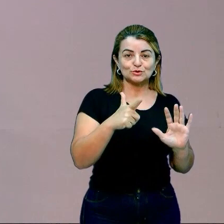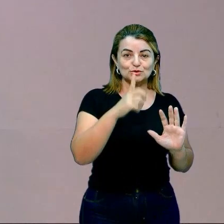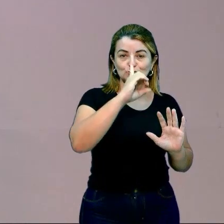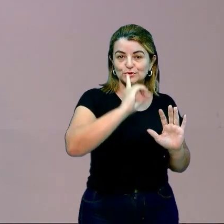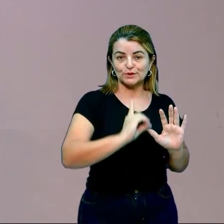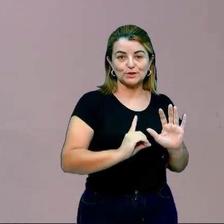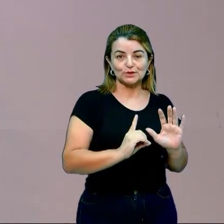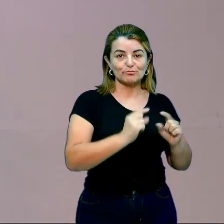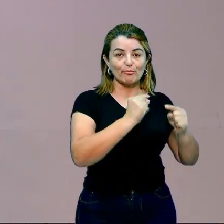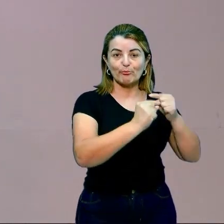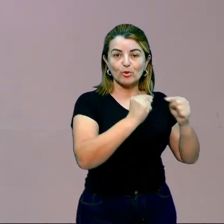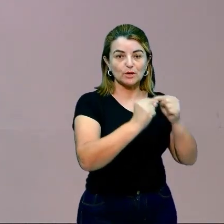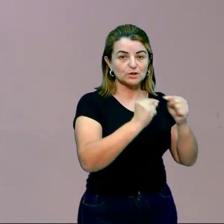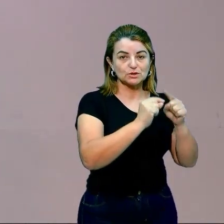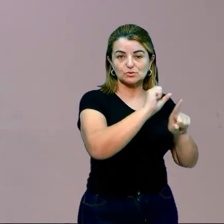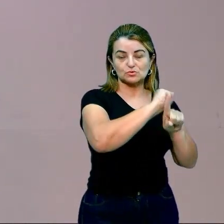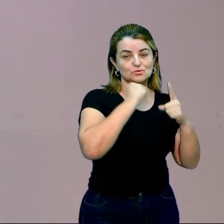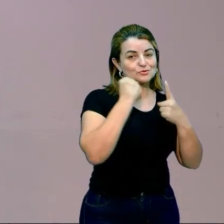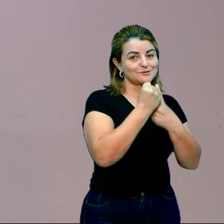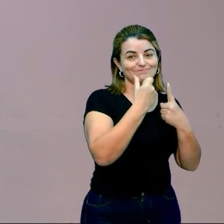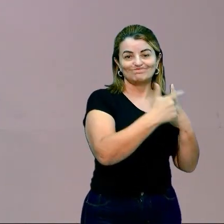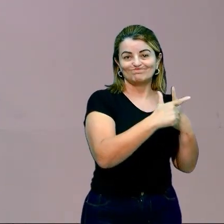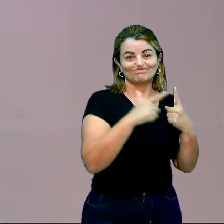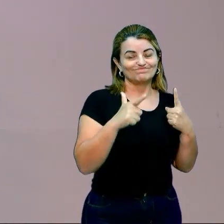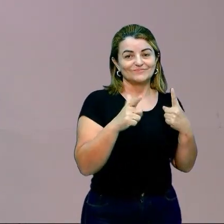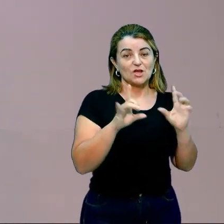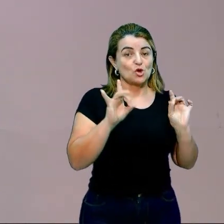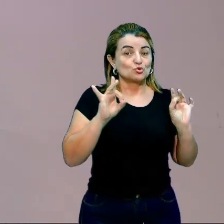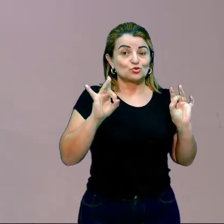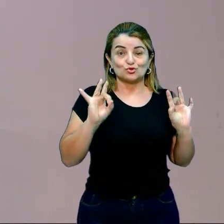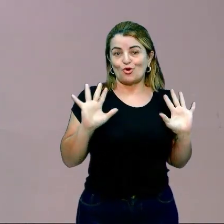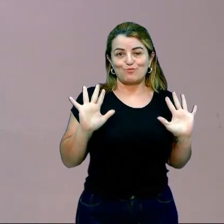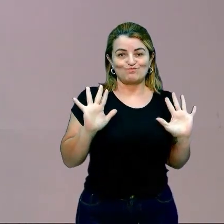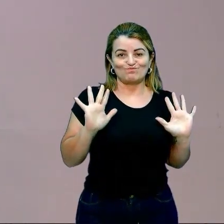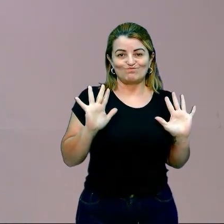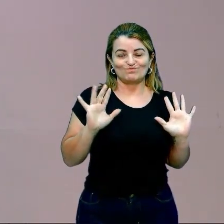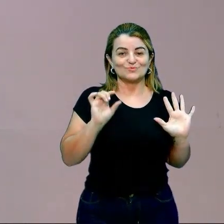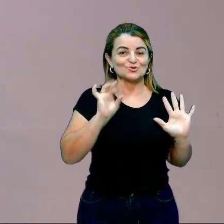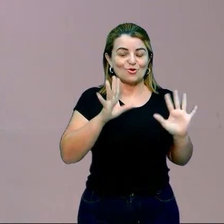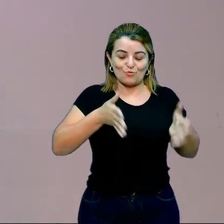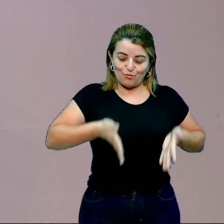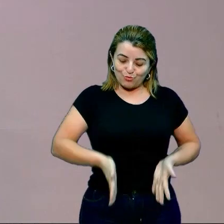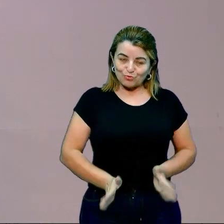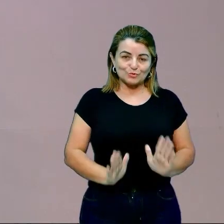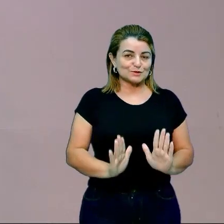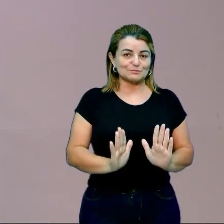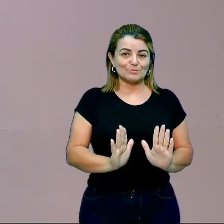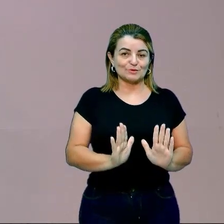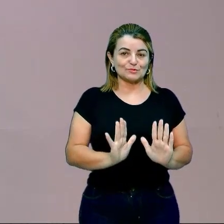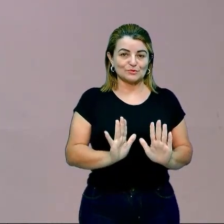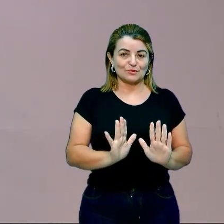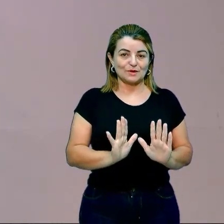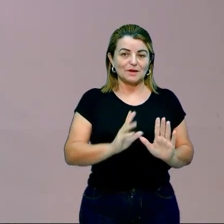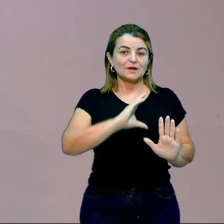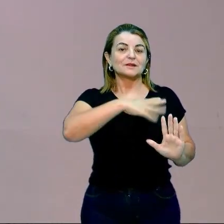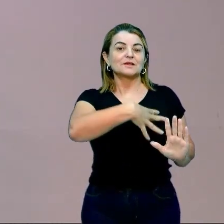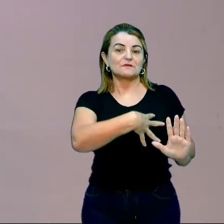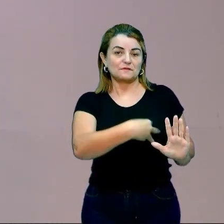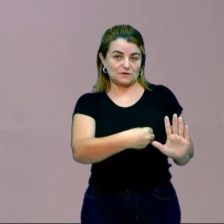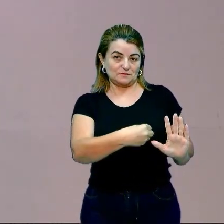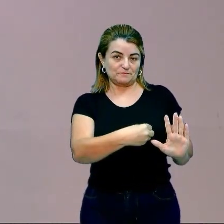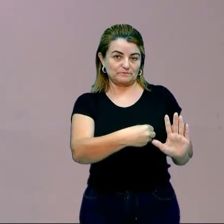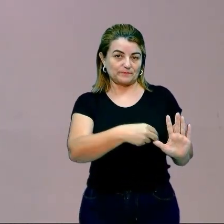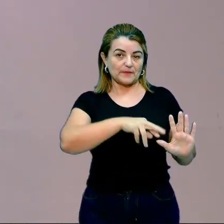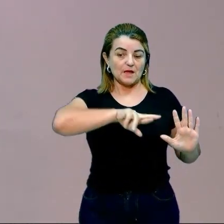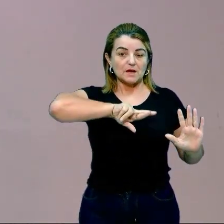direitos políticos sociais elas apenas tinham uma função que era a função de reproduzir diferente de